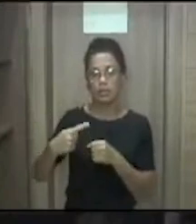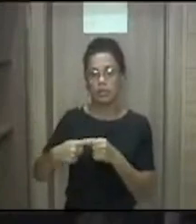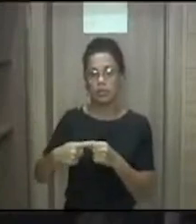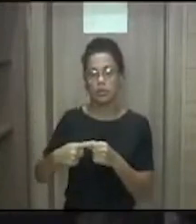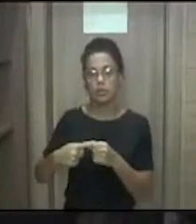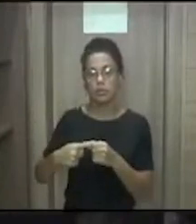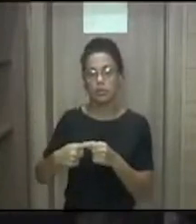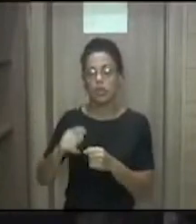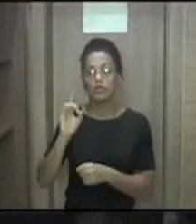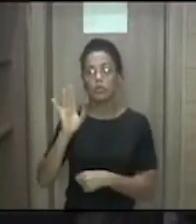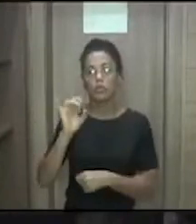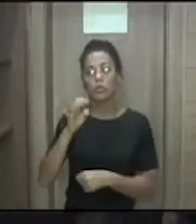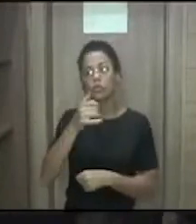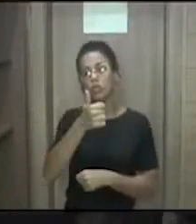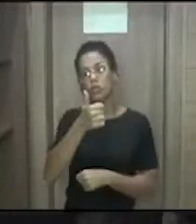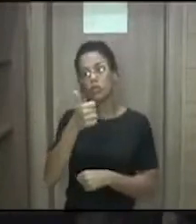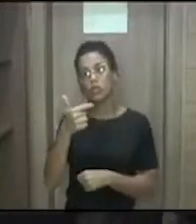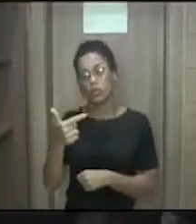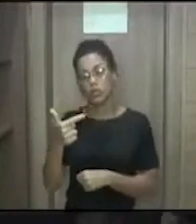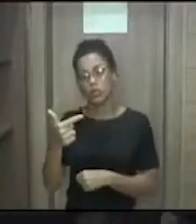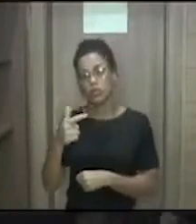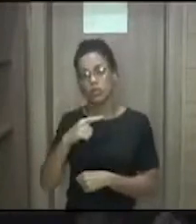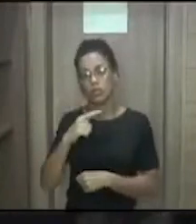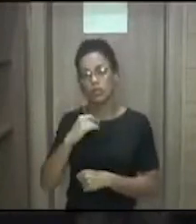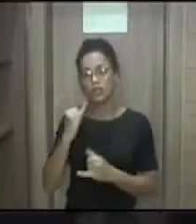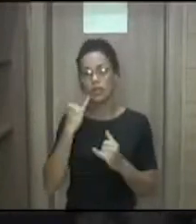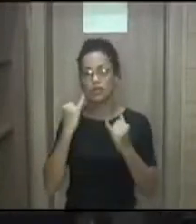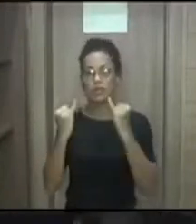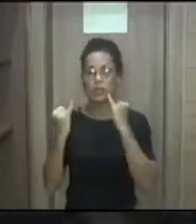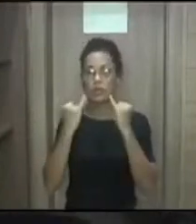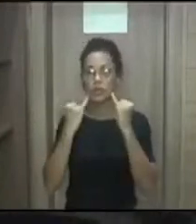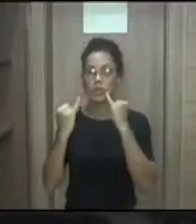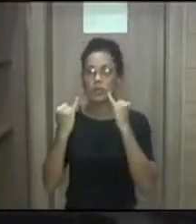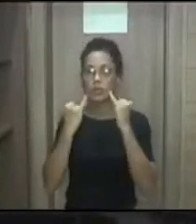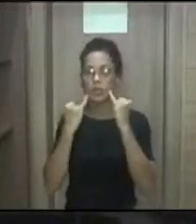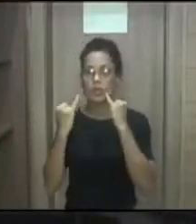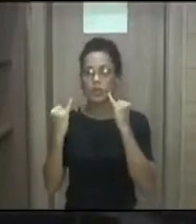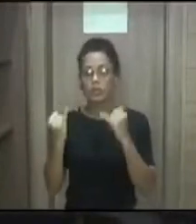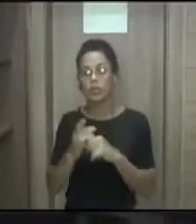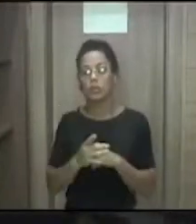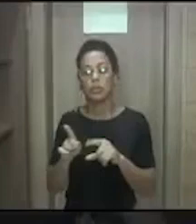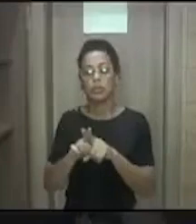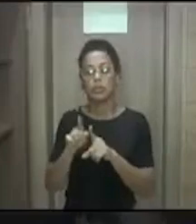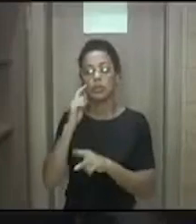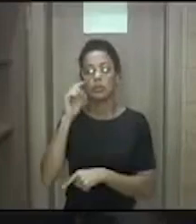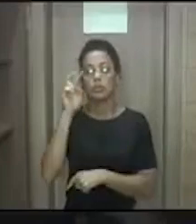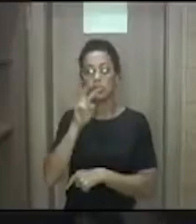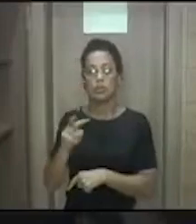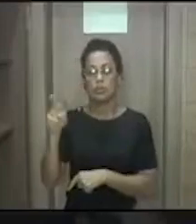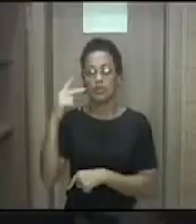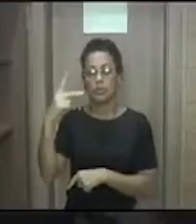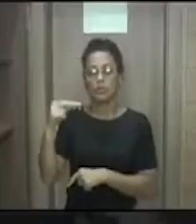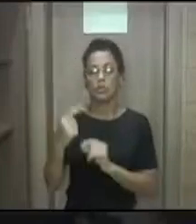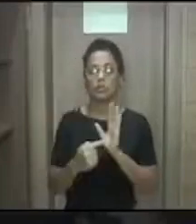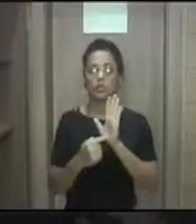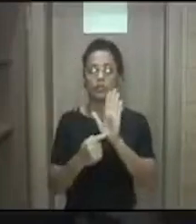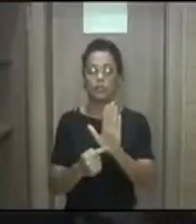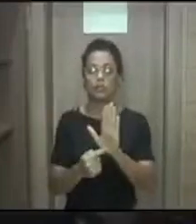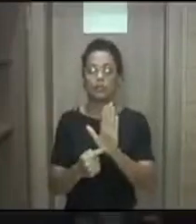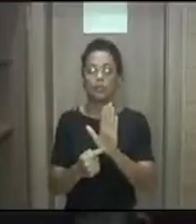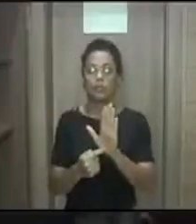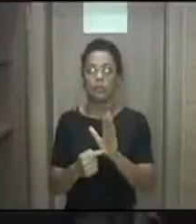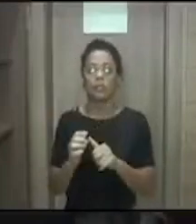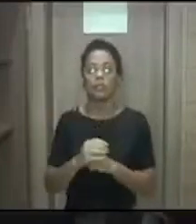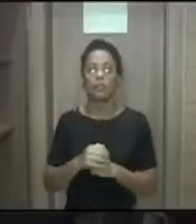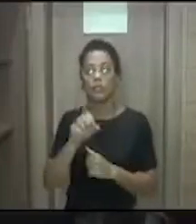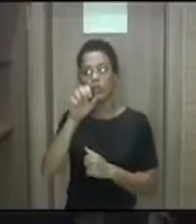teve dados em que a gente conseguiu aferir efetivamente o que vocês visualizaram na nossa apresentação. Silvio